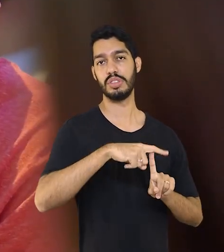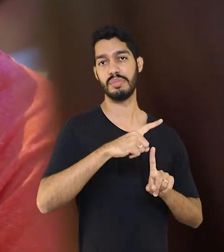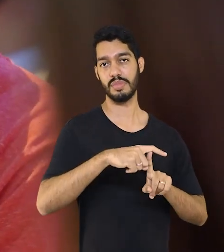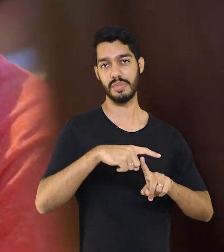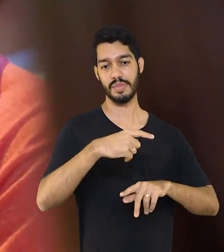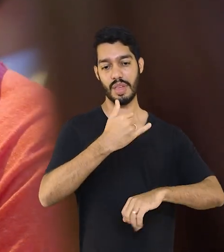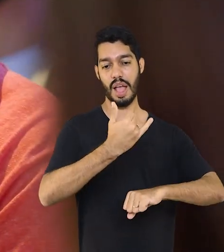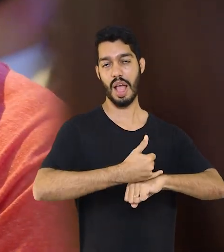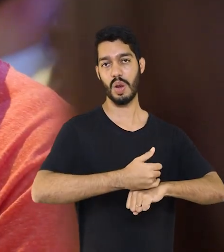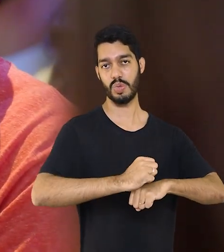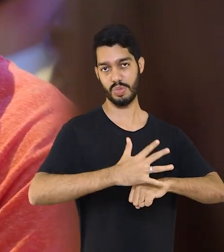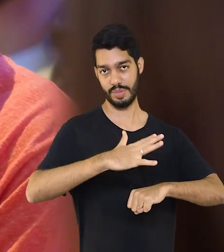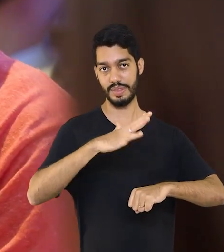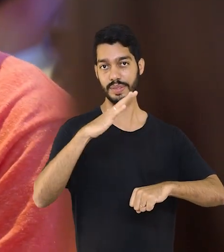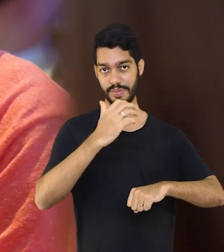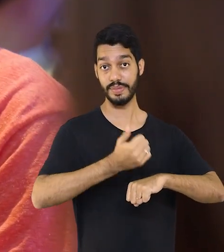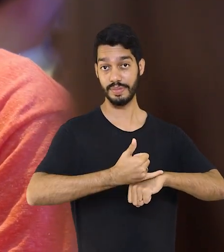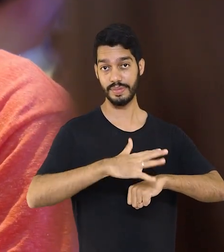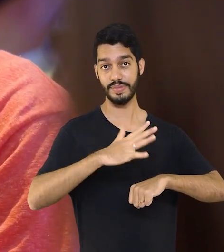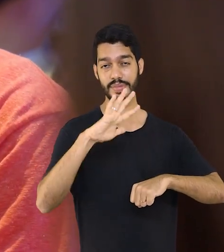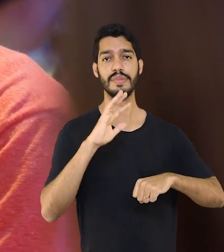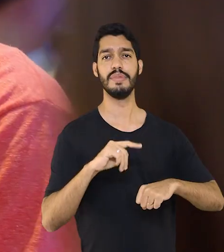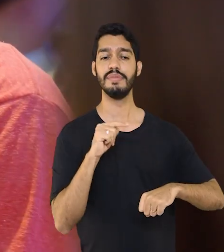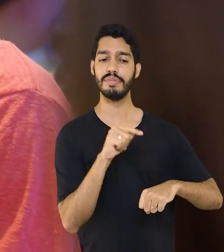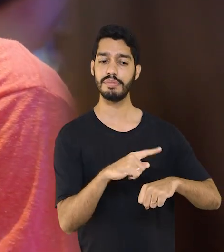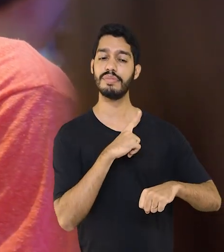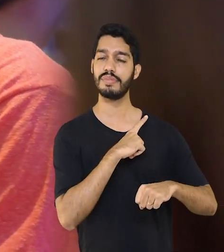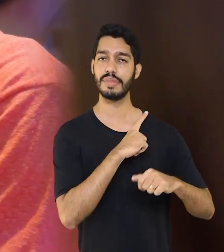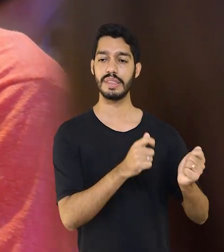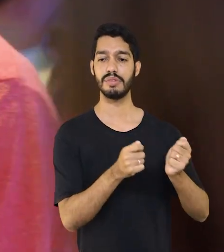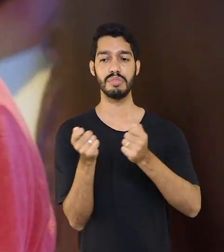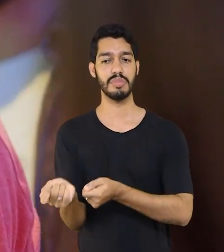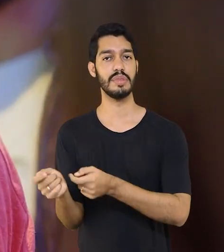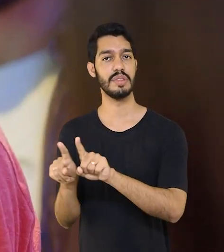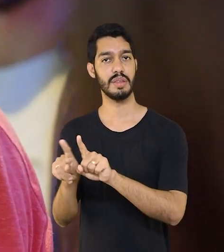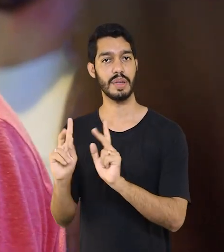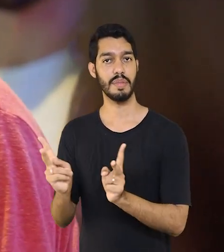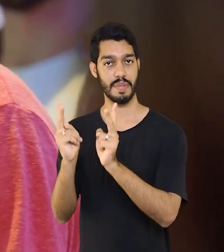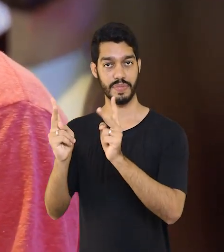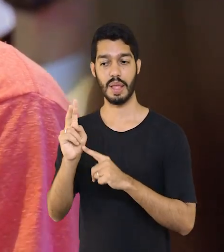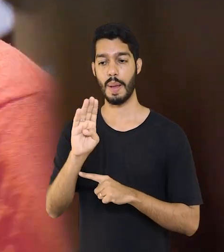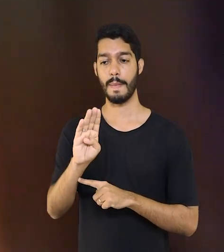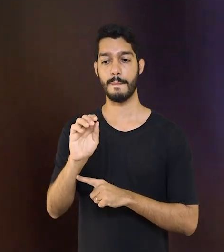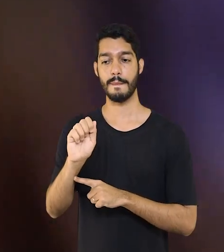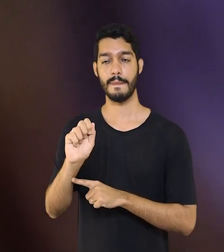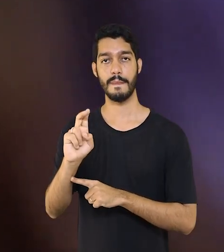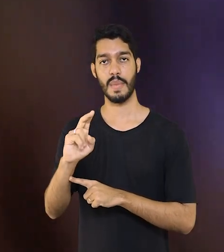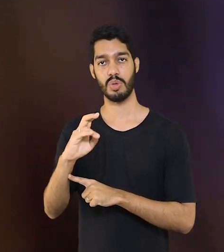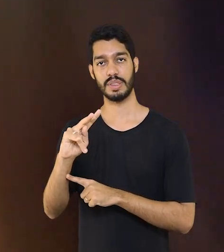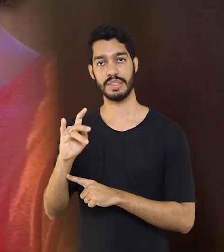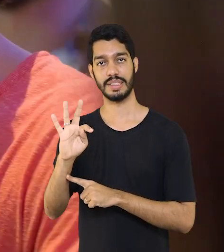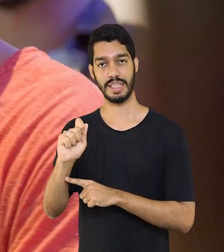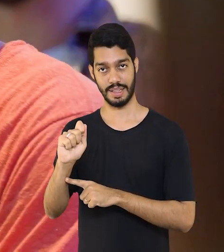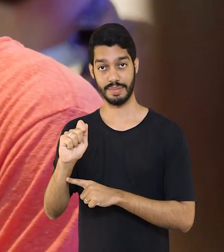alumínio que é uma das coisas que também pode ser um agregador no sentido da bauxita, né, porque a bauxita é o